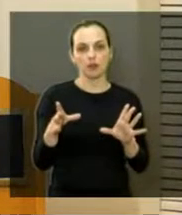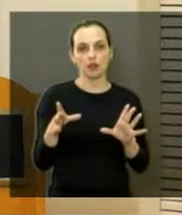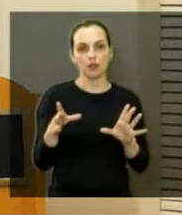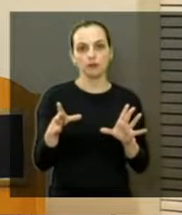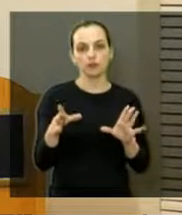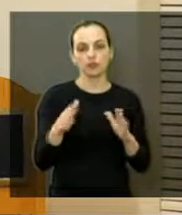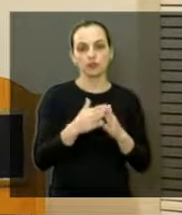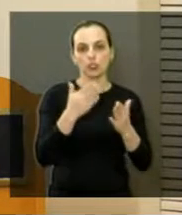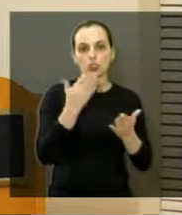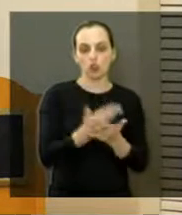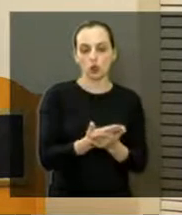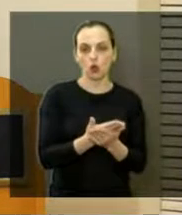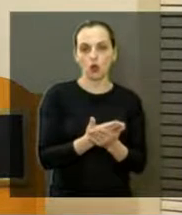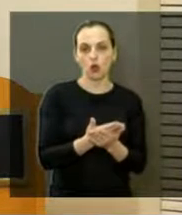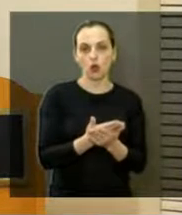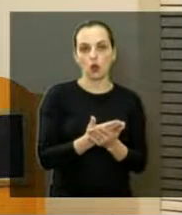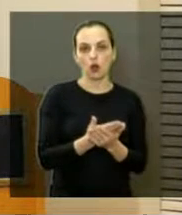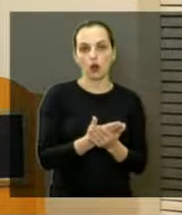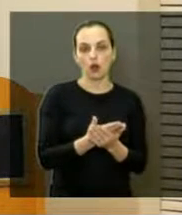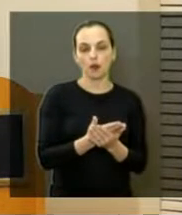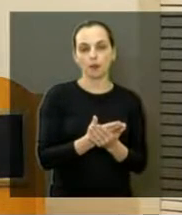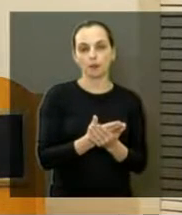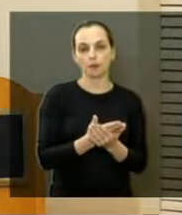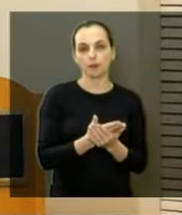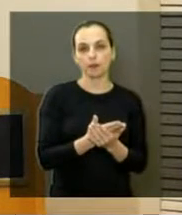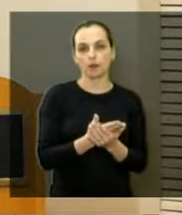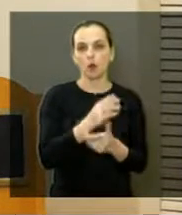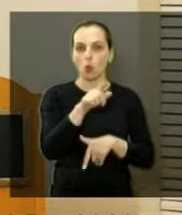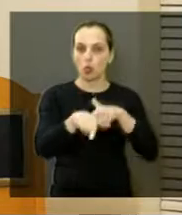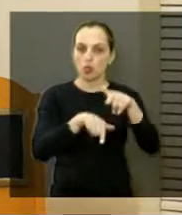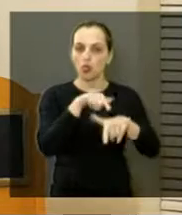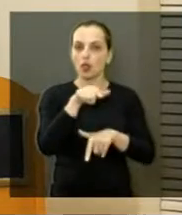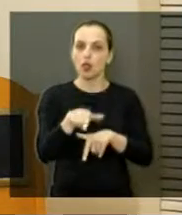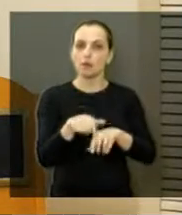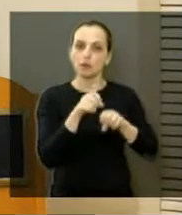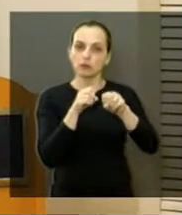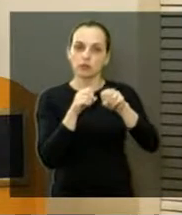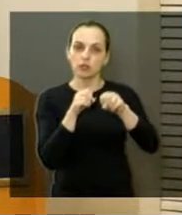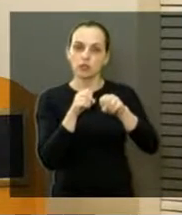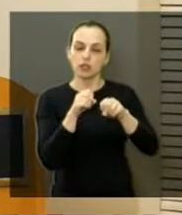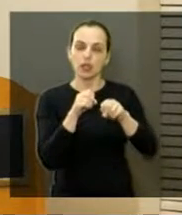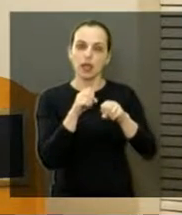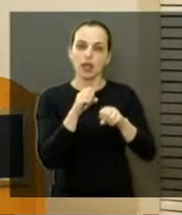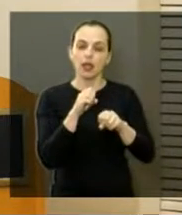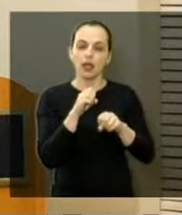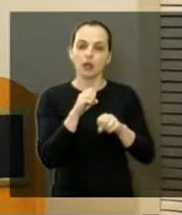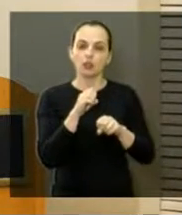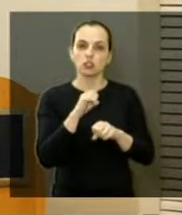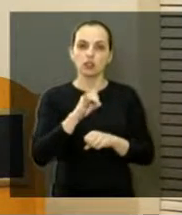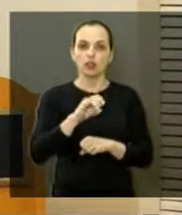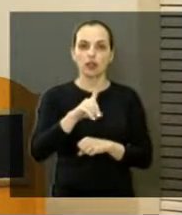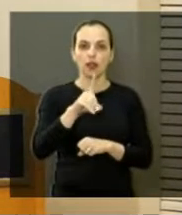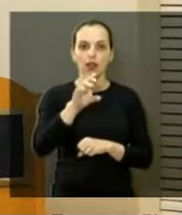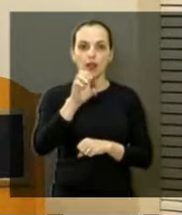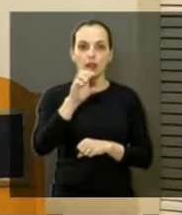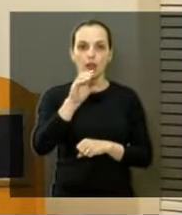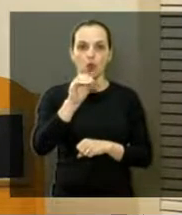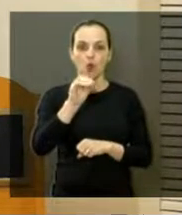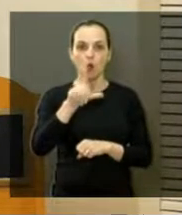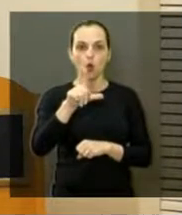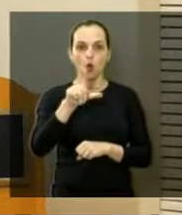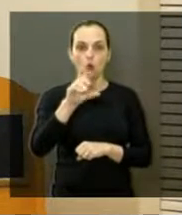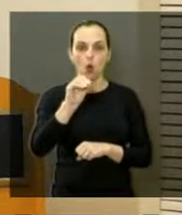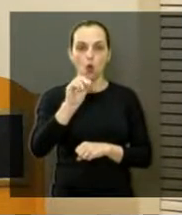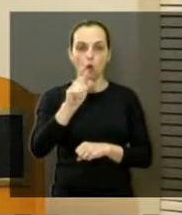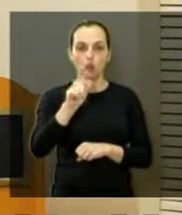Da liberdade das escolas poder fazer um trabalho de ideologia de gênero. Eu deixo bem claro aqui, não sou contra a ideologia de gênero, não